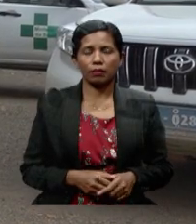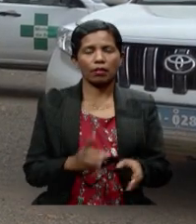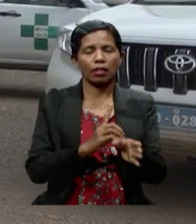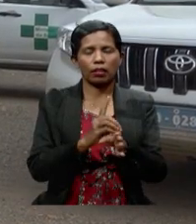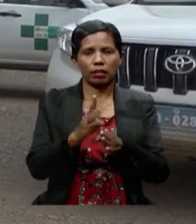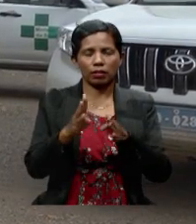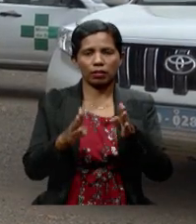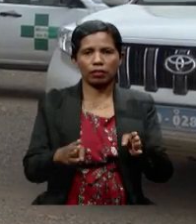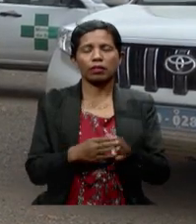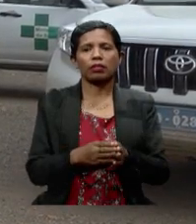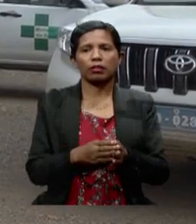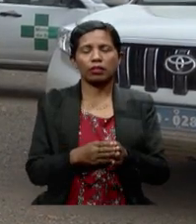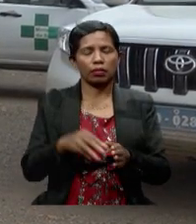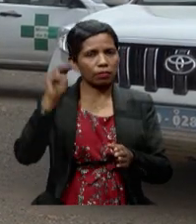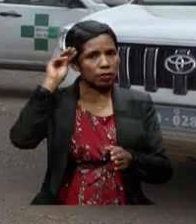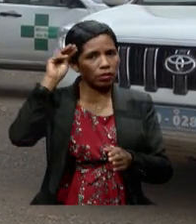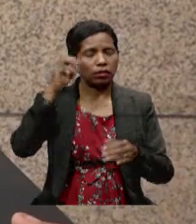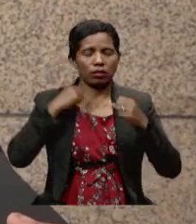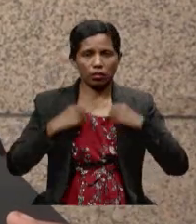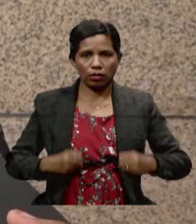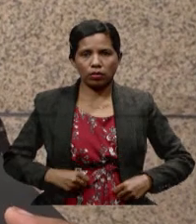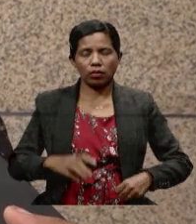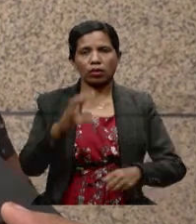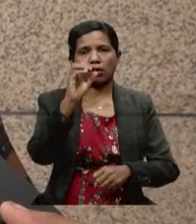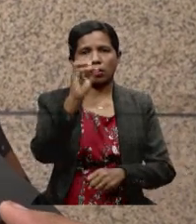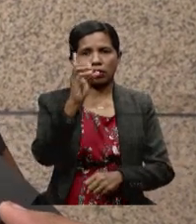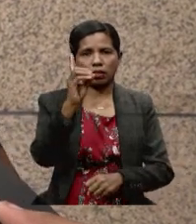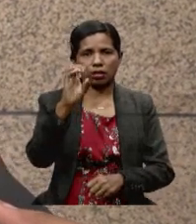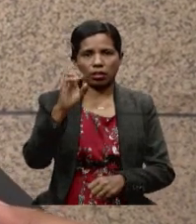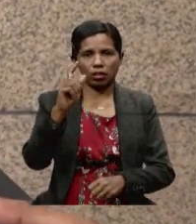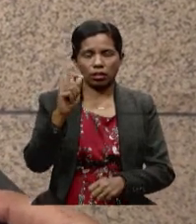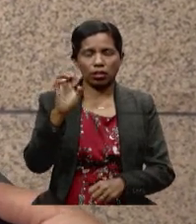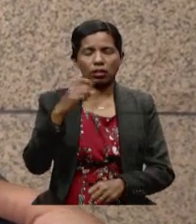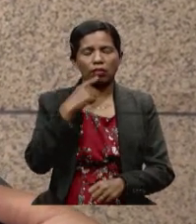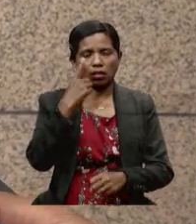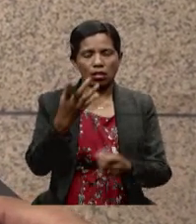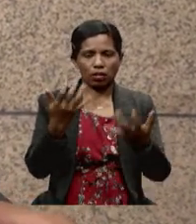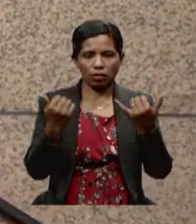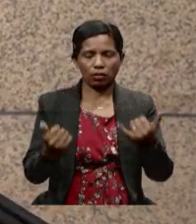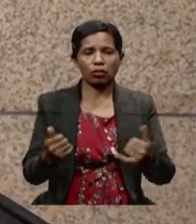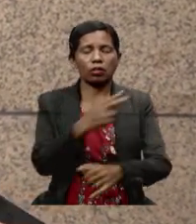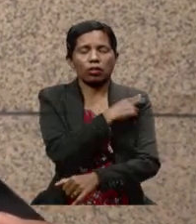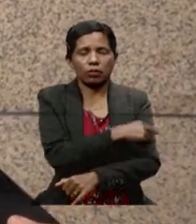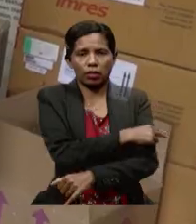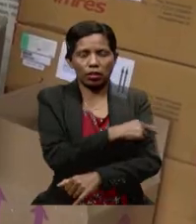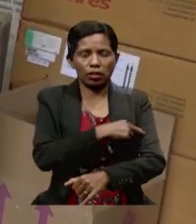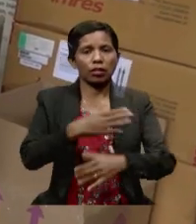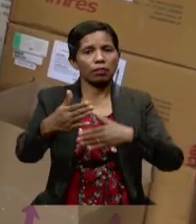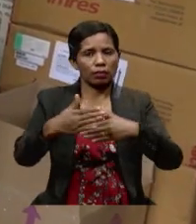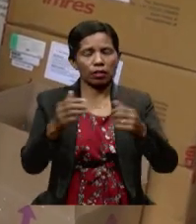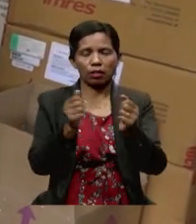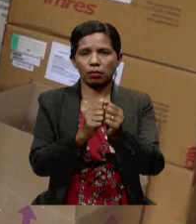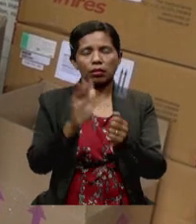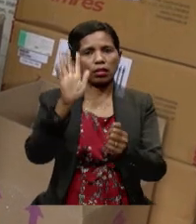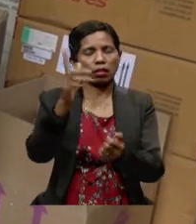Diretora-Geral Prestação Serviço Ministério Saúde, Odete da Silva Viega Sateten, da Daune Centro Saúde Besi Crihun Lima, mas bem a